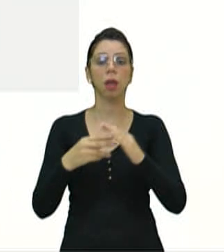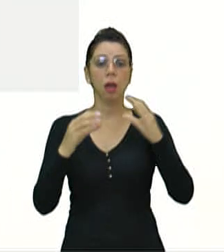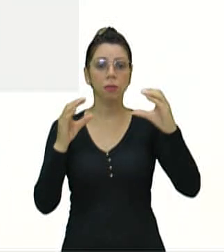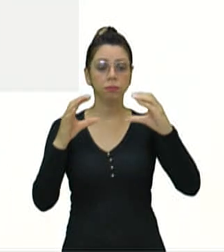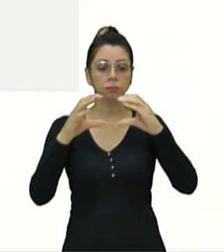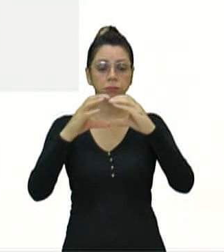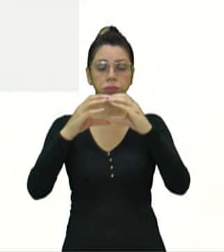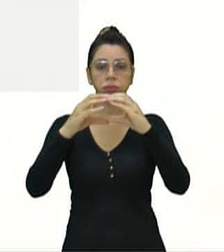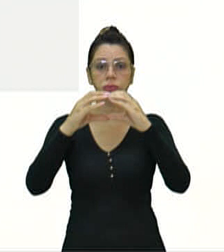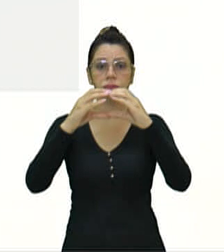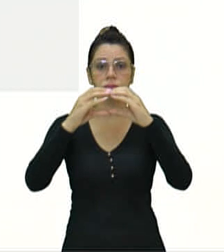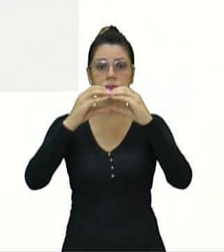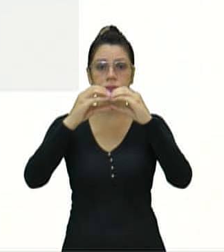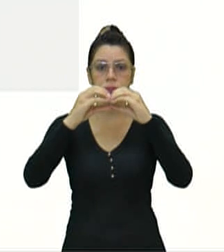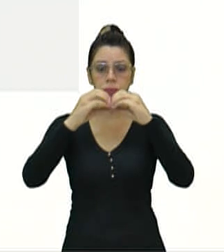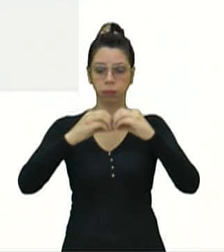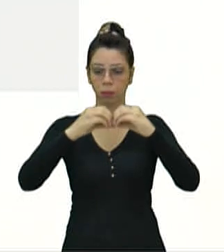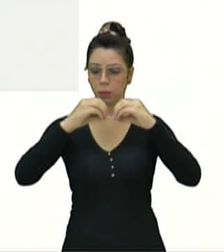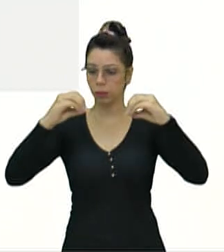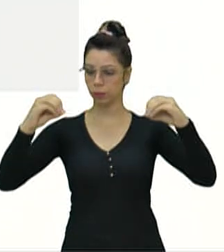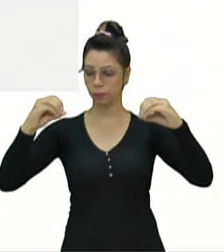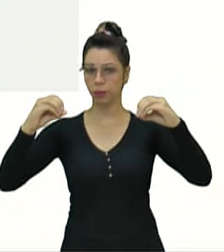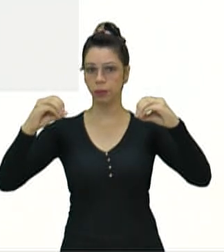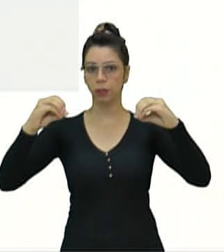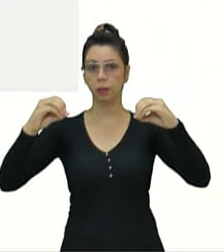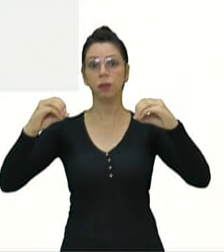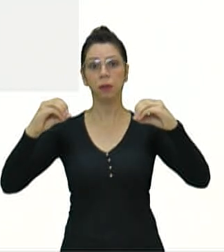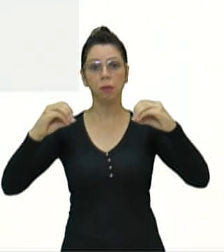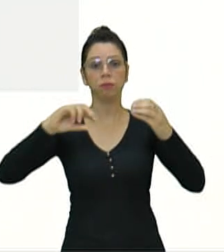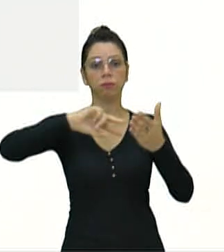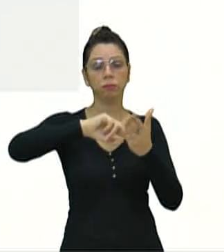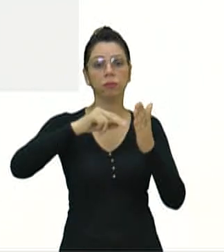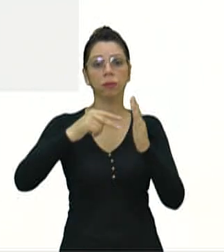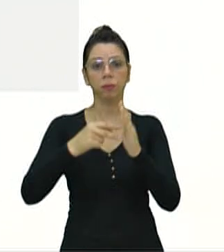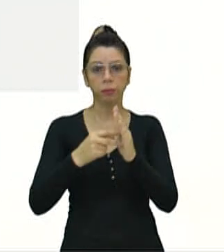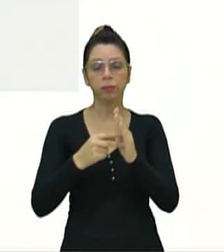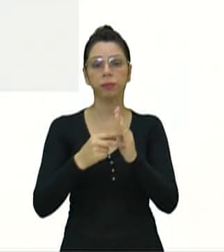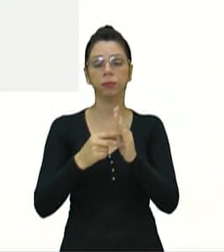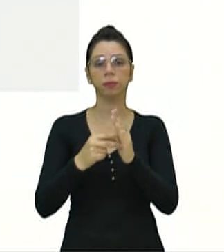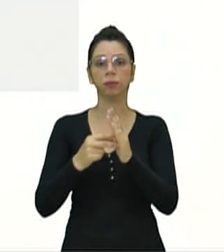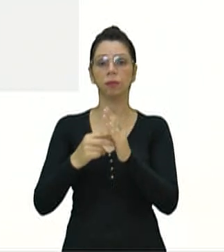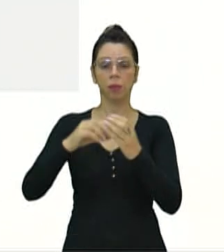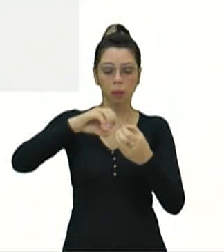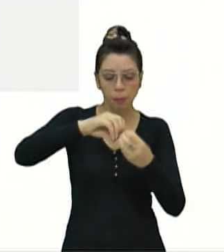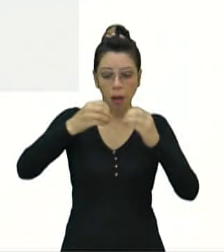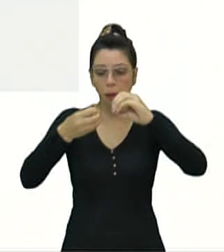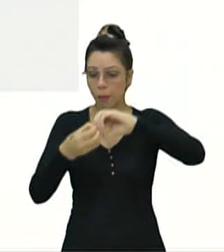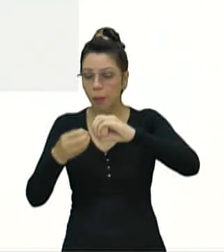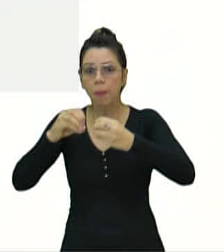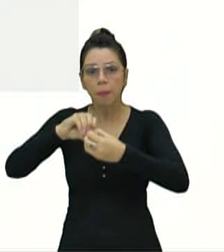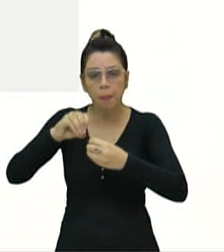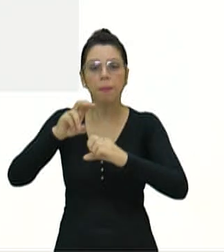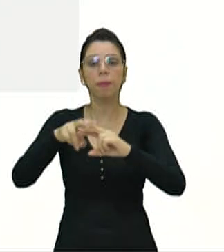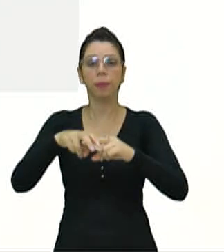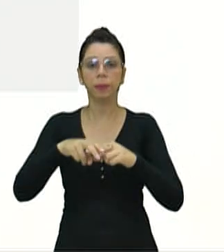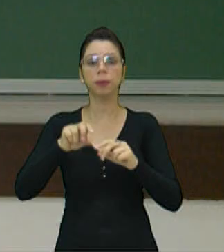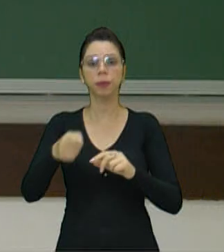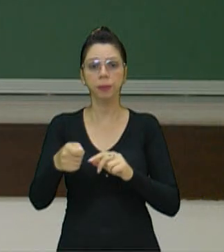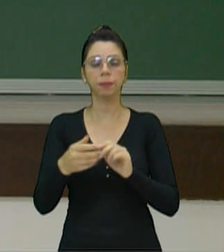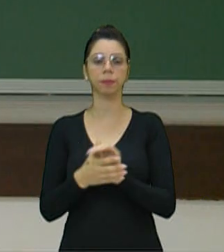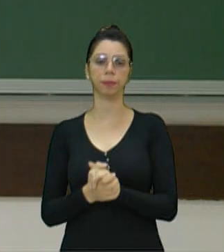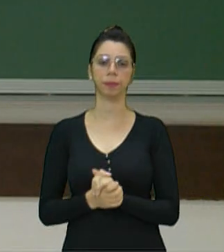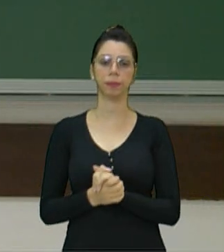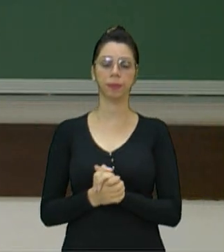progenitor, ele próprio, ou se dividiu, ou gerou algum fragmento a partir dele, que